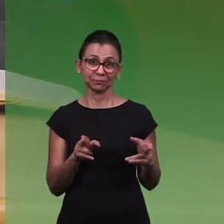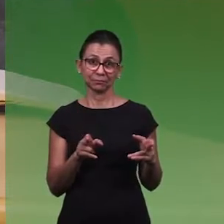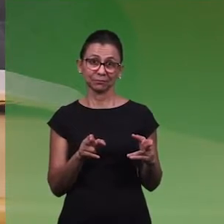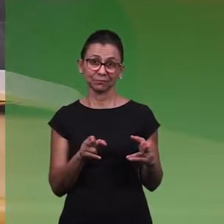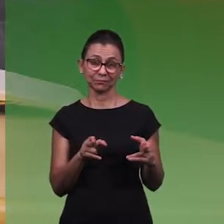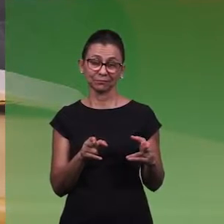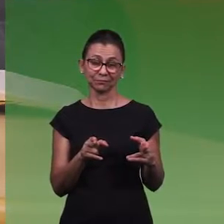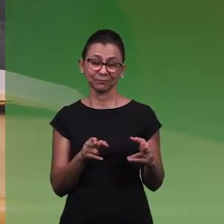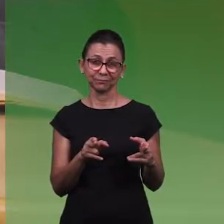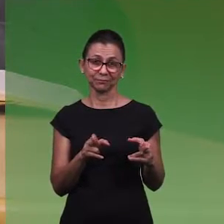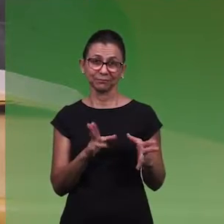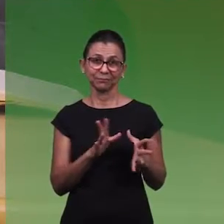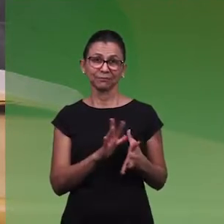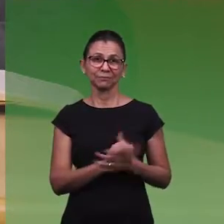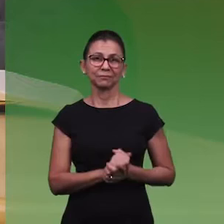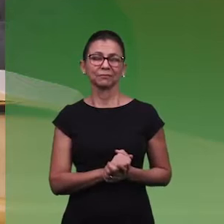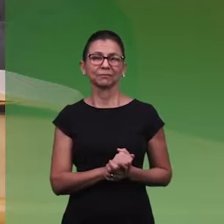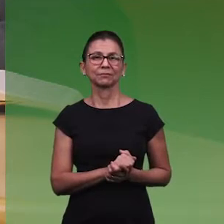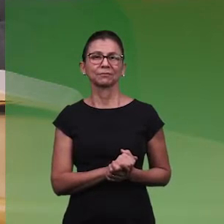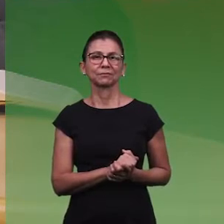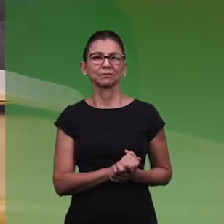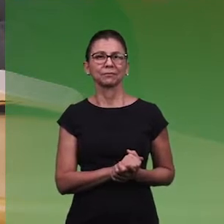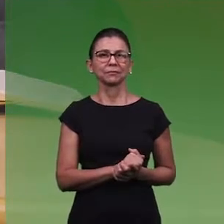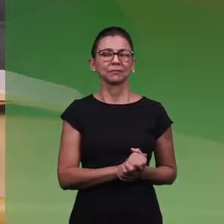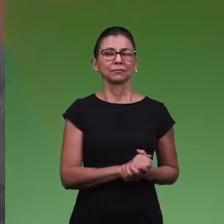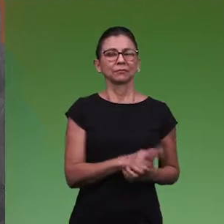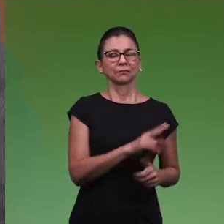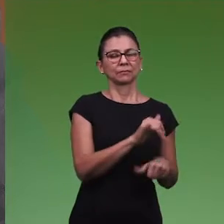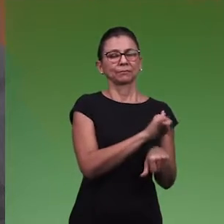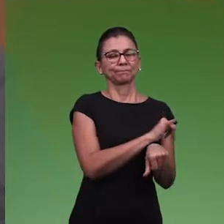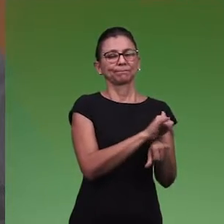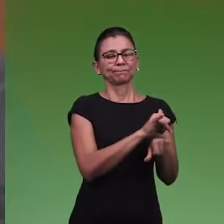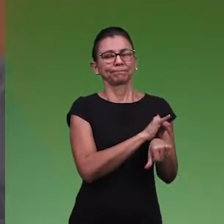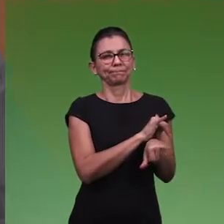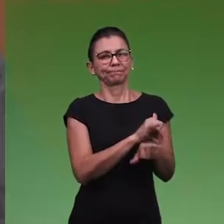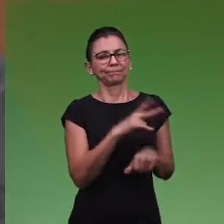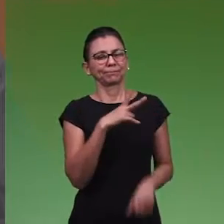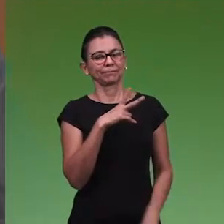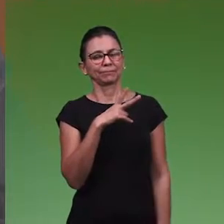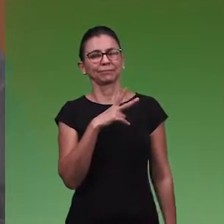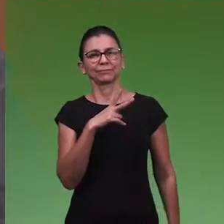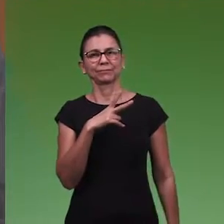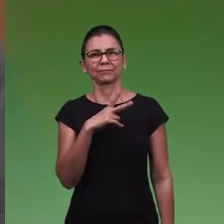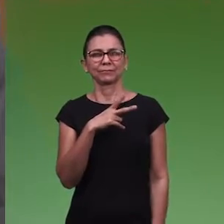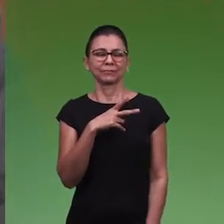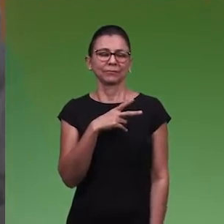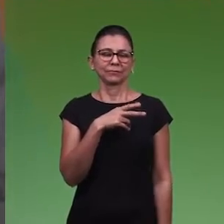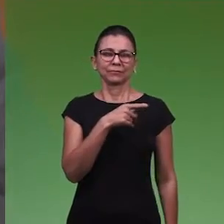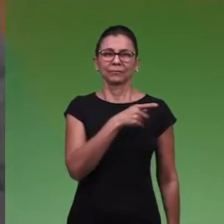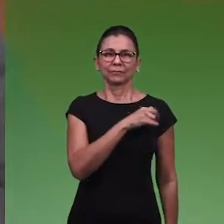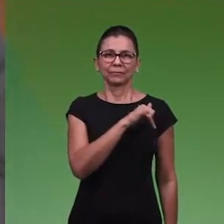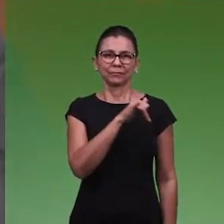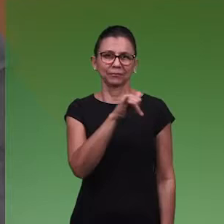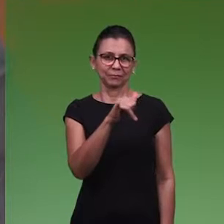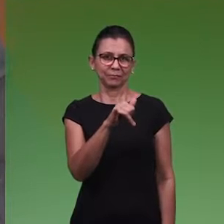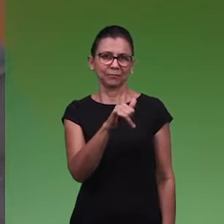Ele começou a dar um discernimento que caía dentro do propósito terreno dele. Ele queria dizer que ele